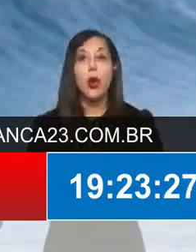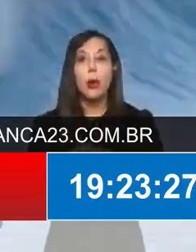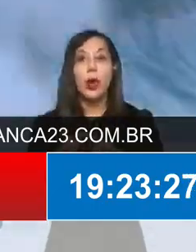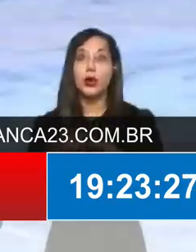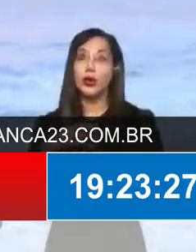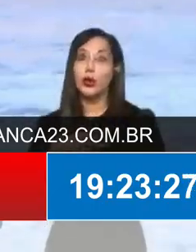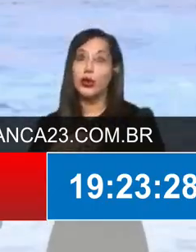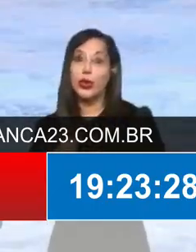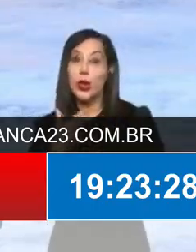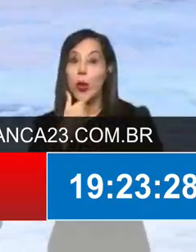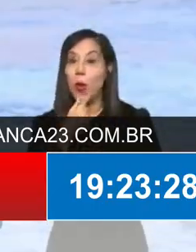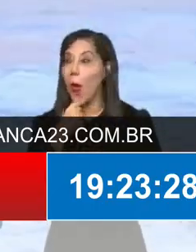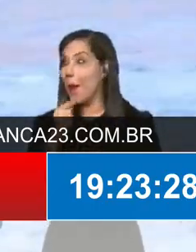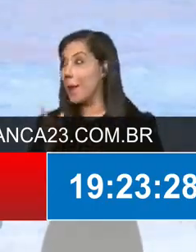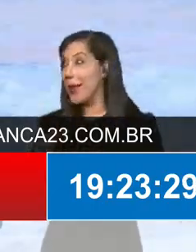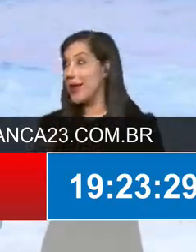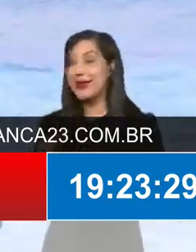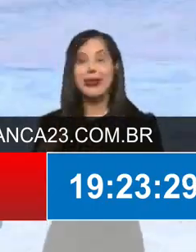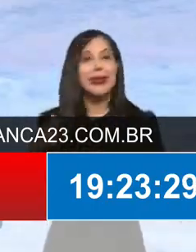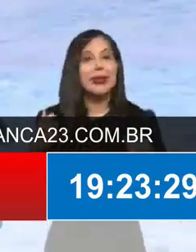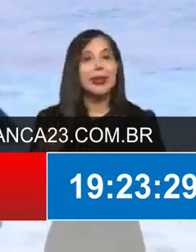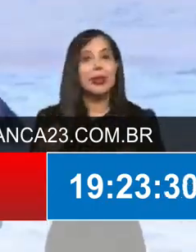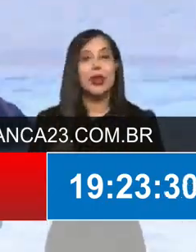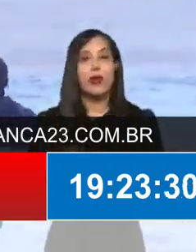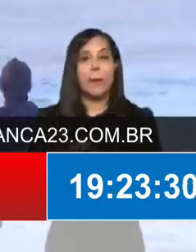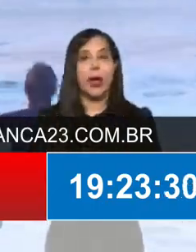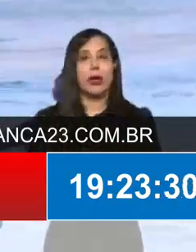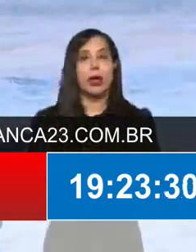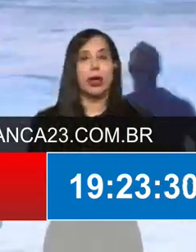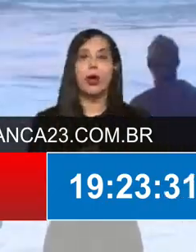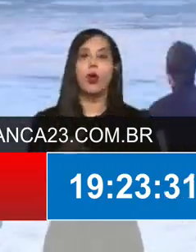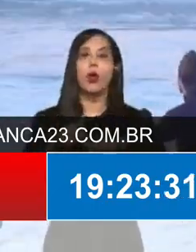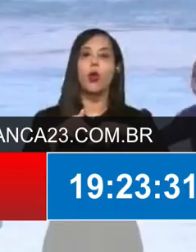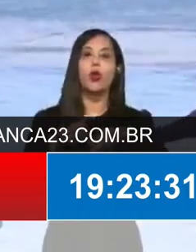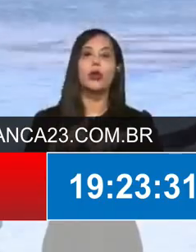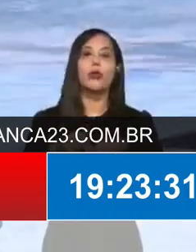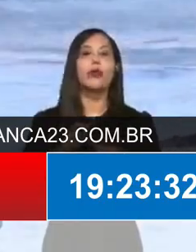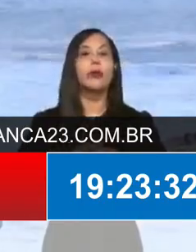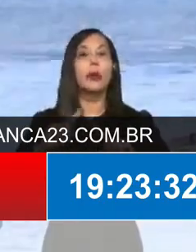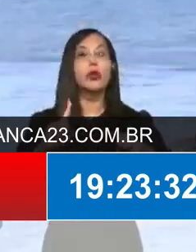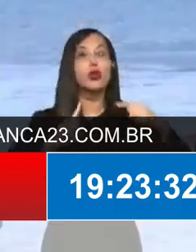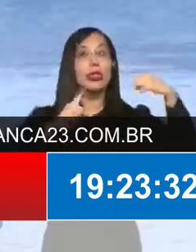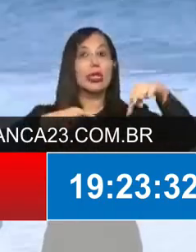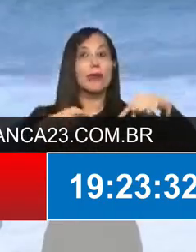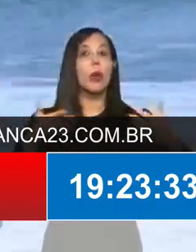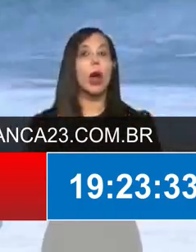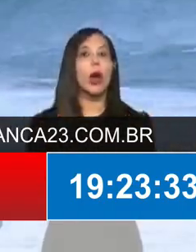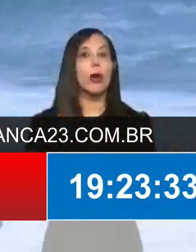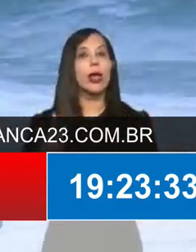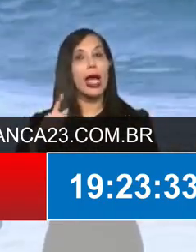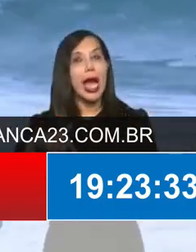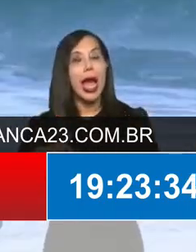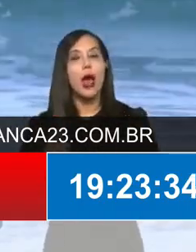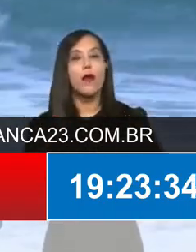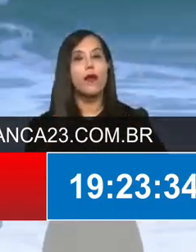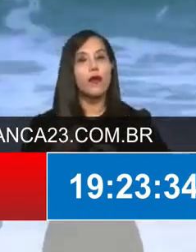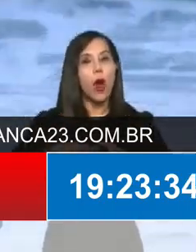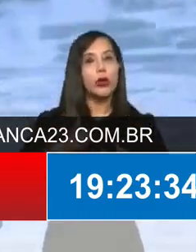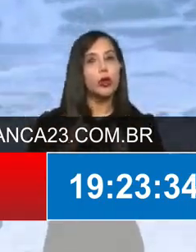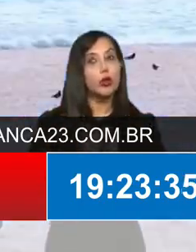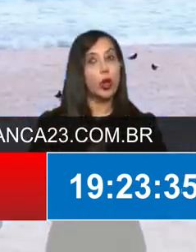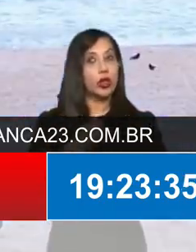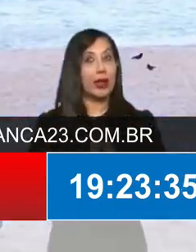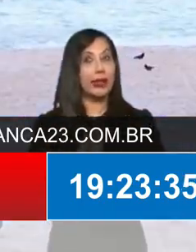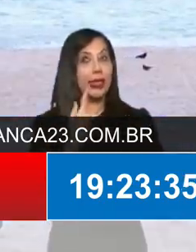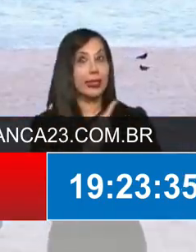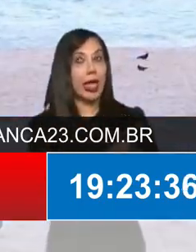filhos que o Ângelo teve que fazer uma pausa no surf. O desafio agora é conseguir trazer o esporte de volta para a rotina.